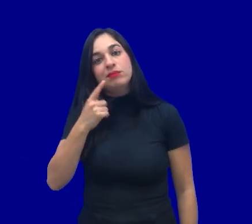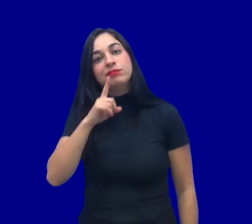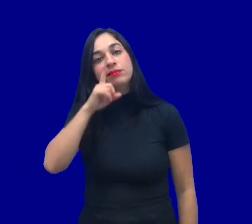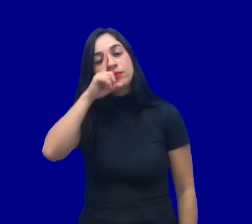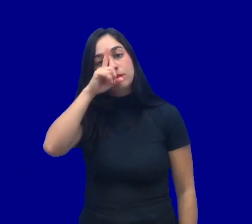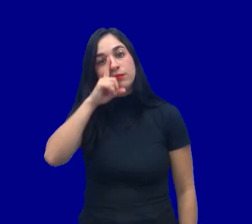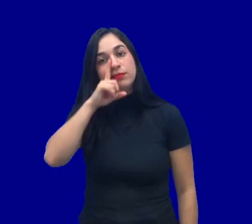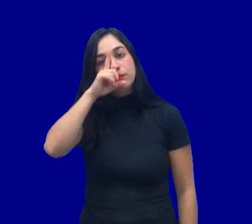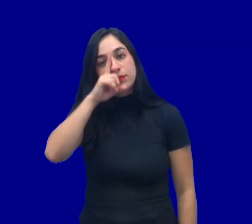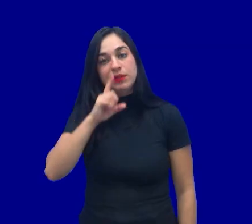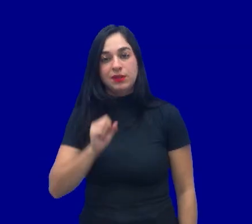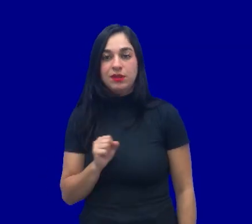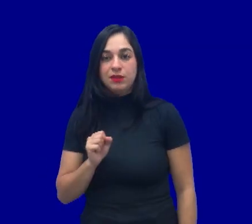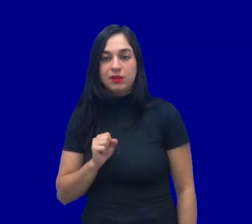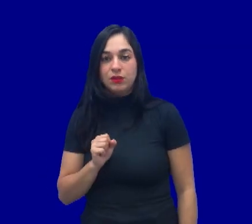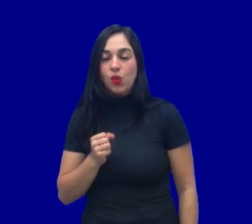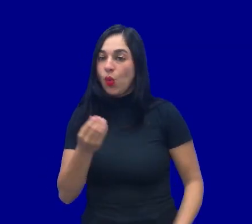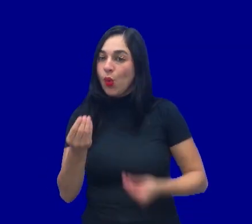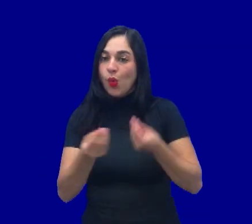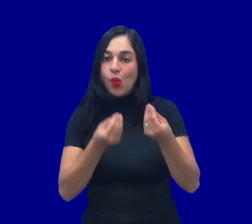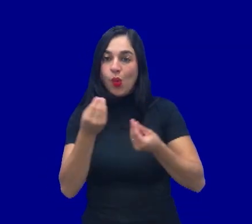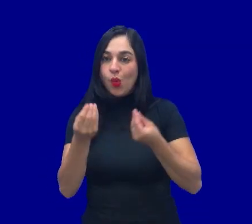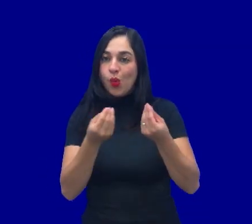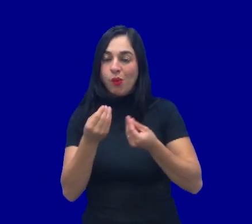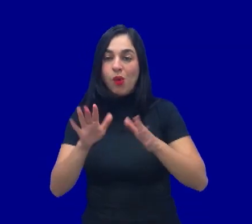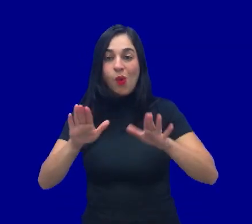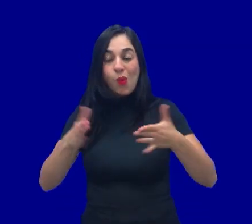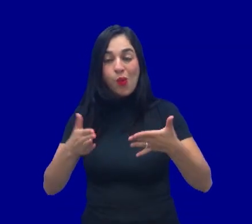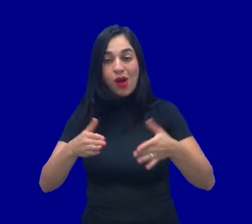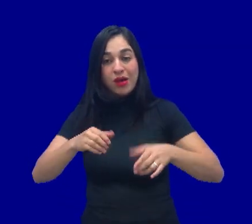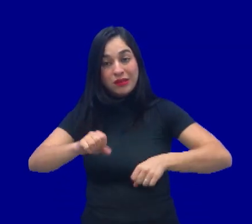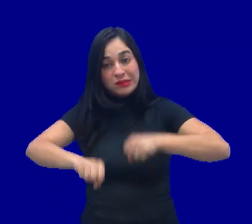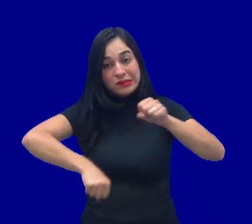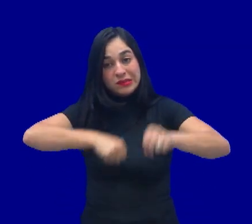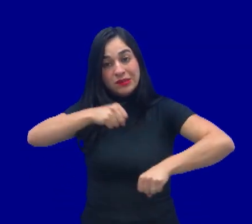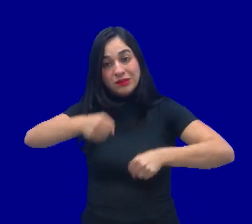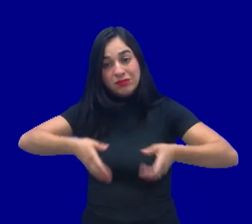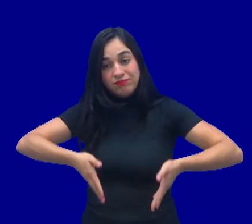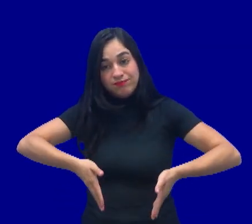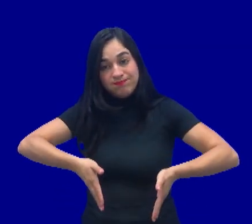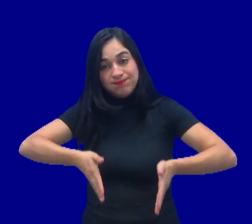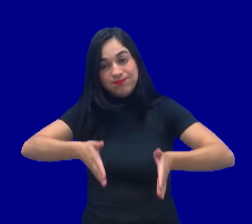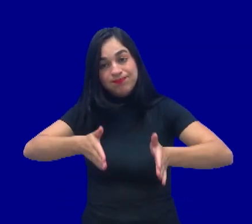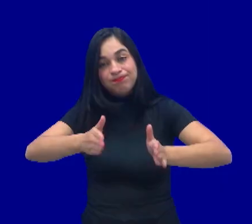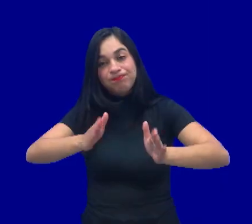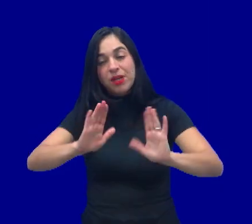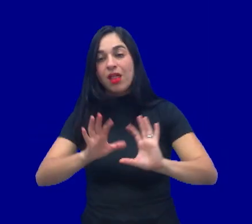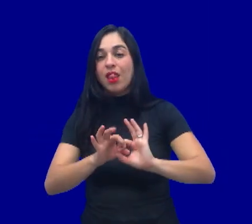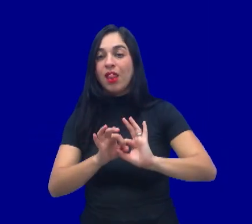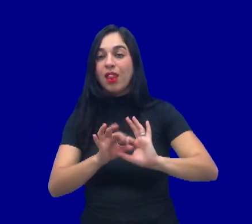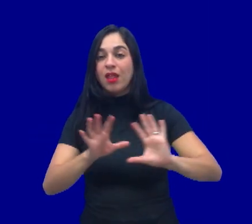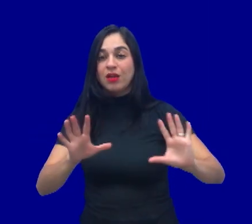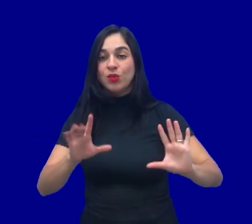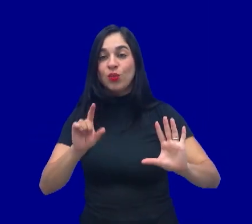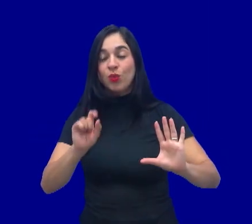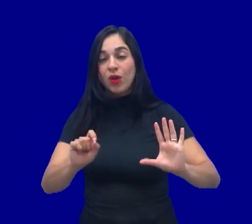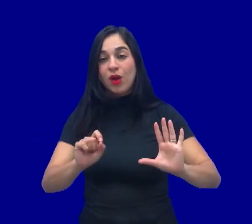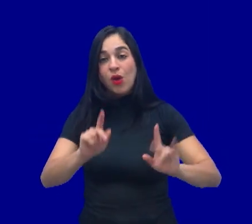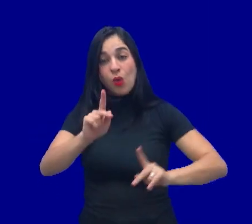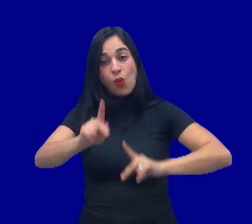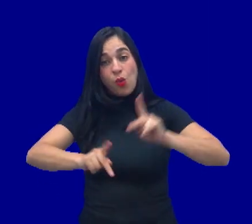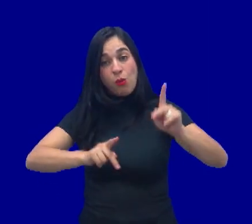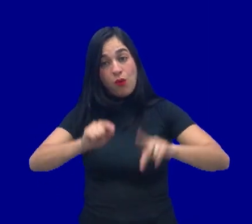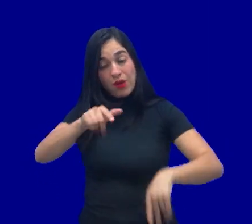Você autoriza. Ao fazer uma ciclovia, ao fazer uma sinalização, você está autorizando a população a usar aquele